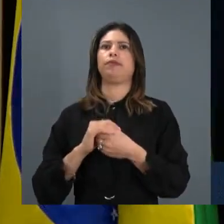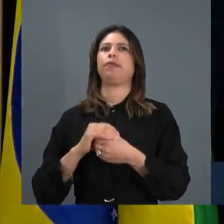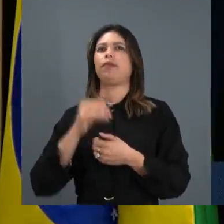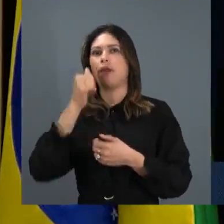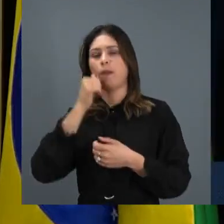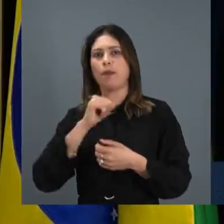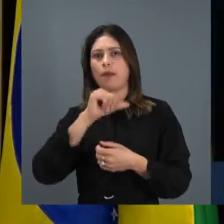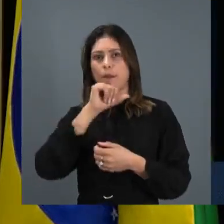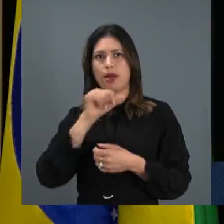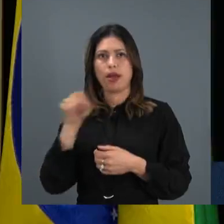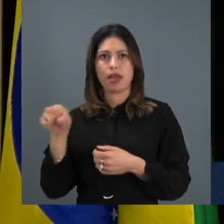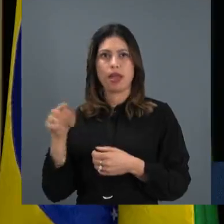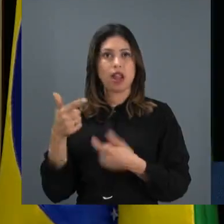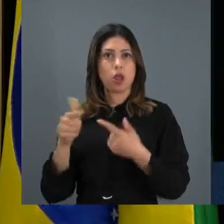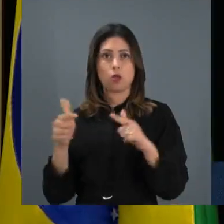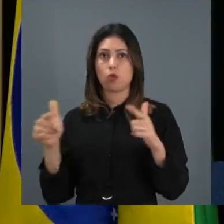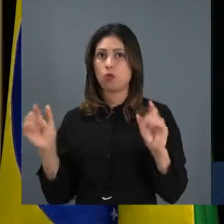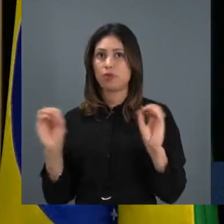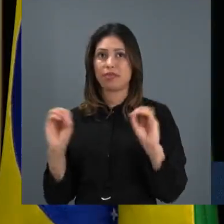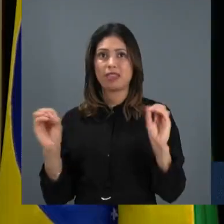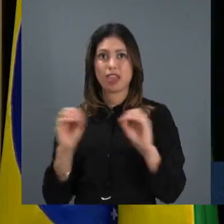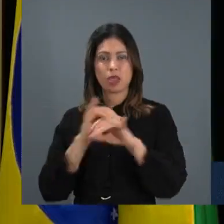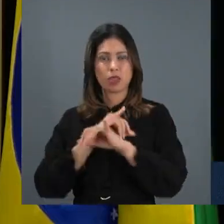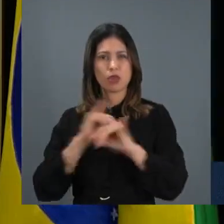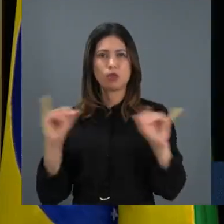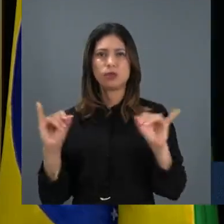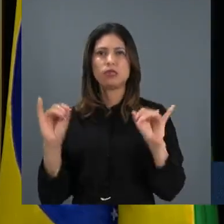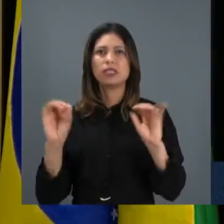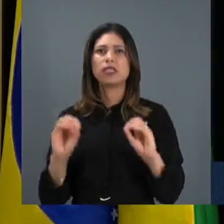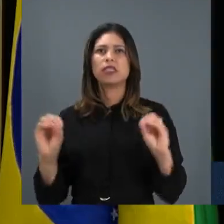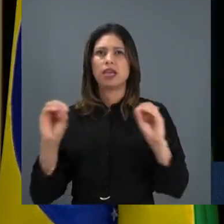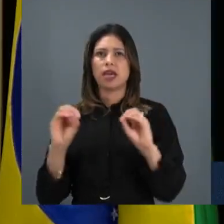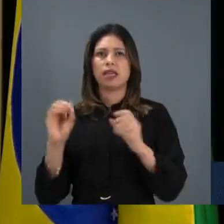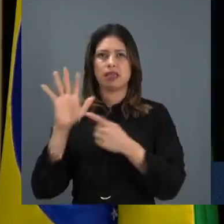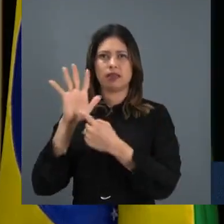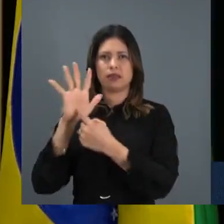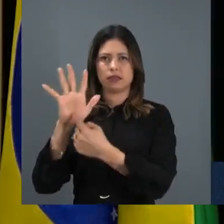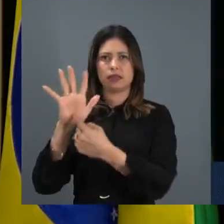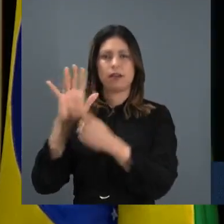qualquer denúncia. É a imagem